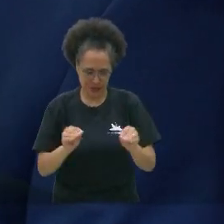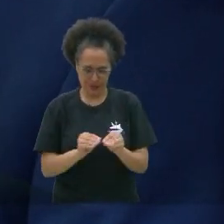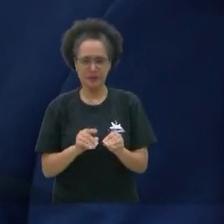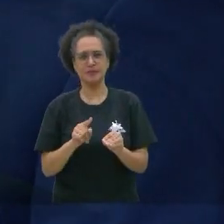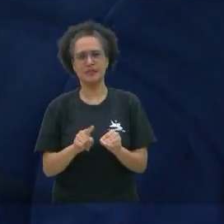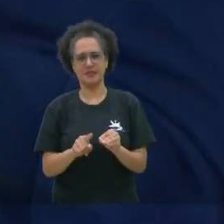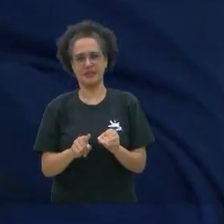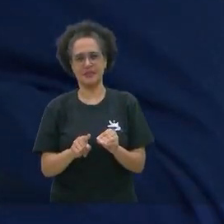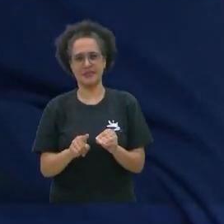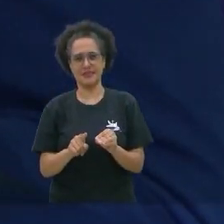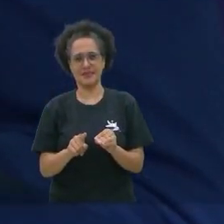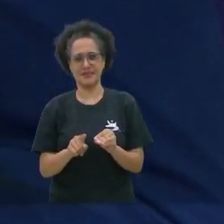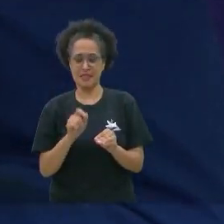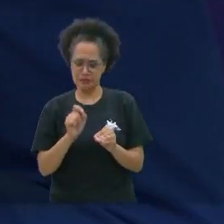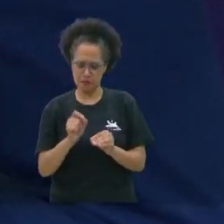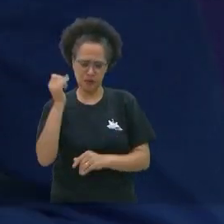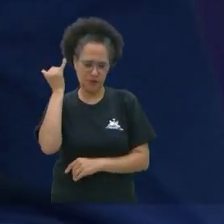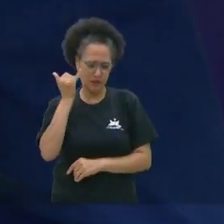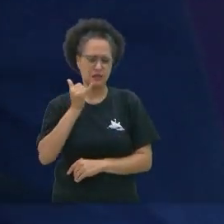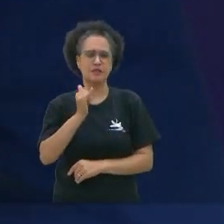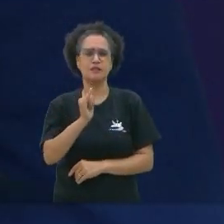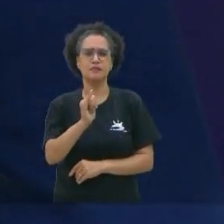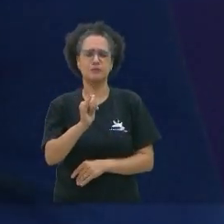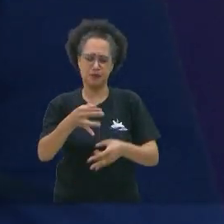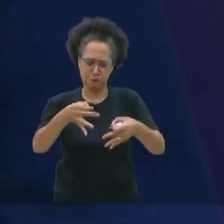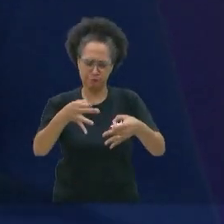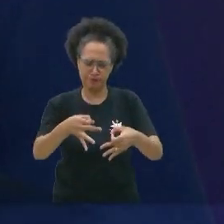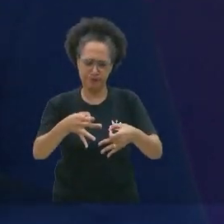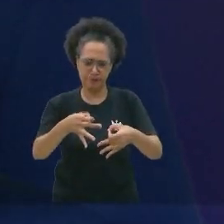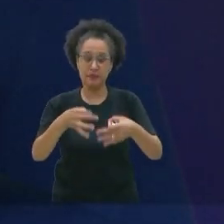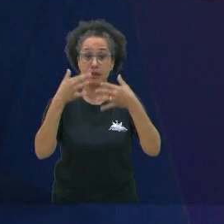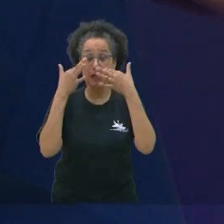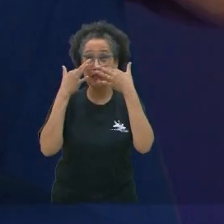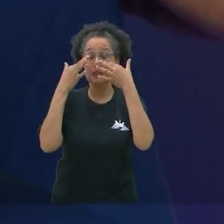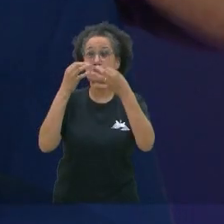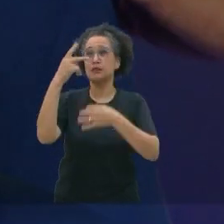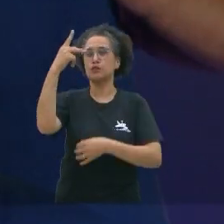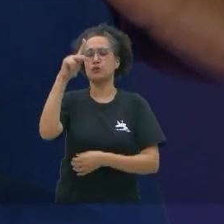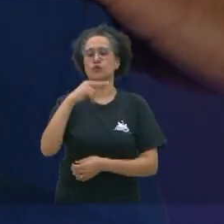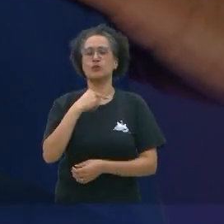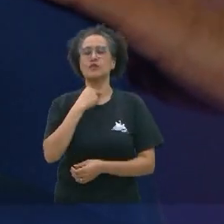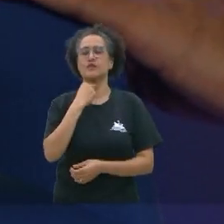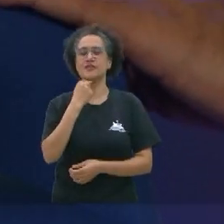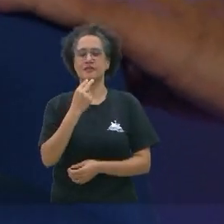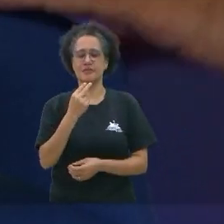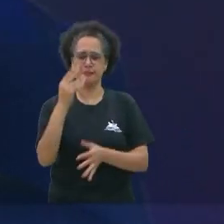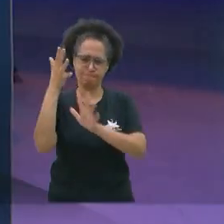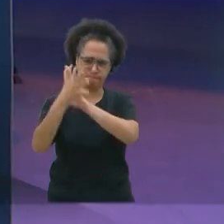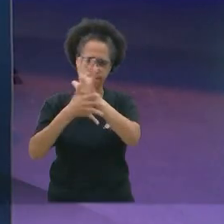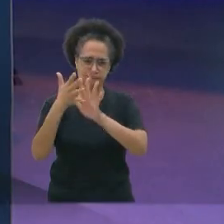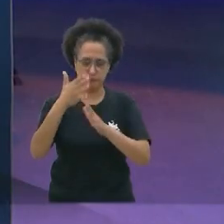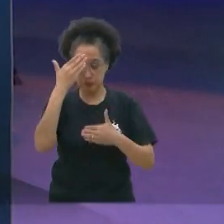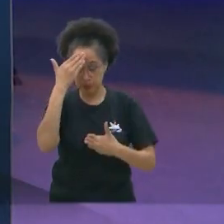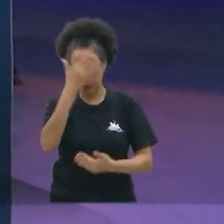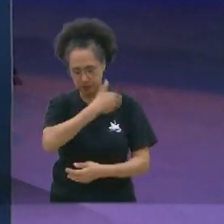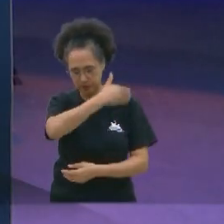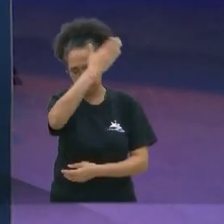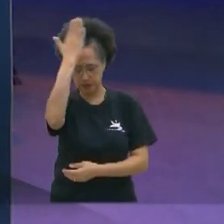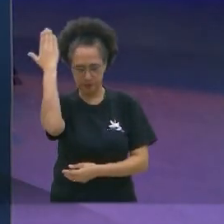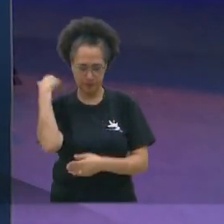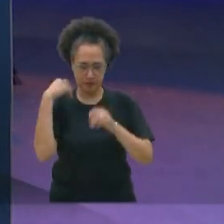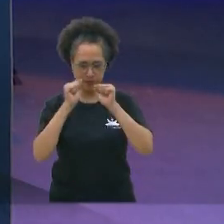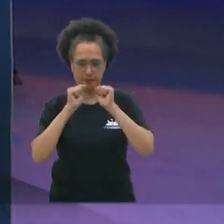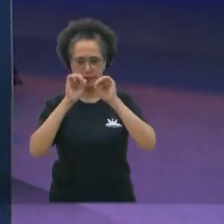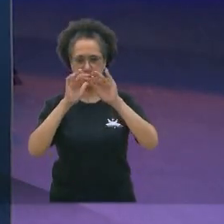afinado para que possamos ouvir a tua voz. Ave Maria, cheia de graça, o Senhor